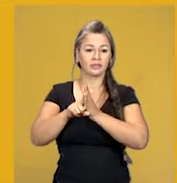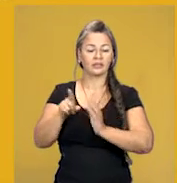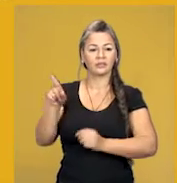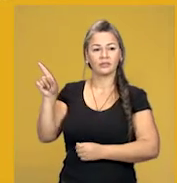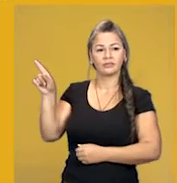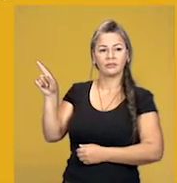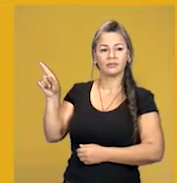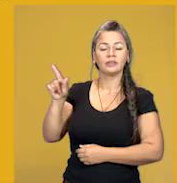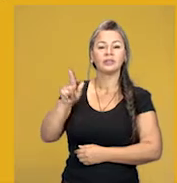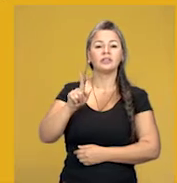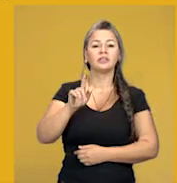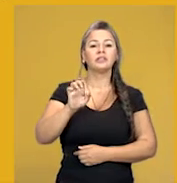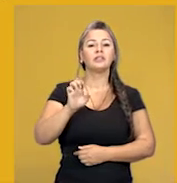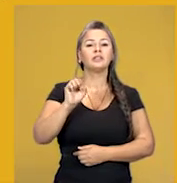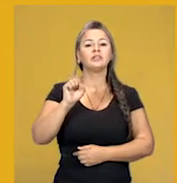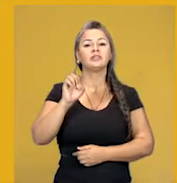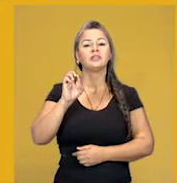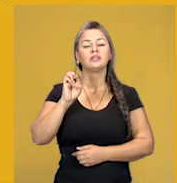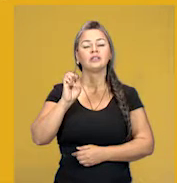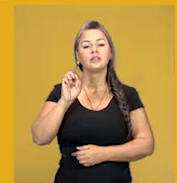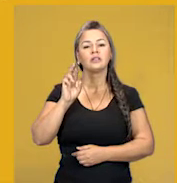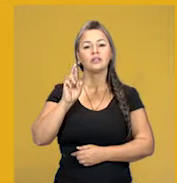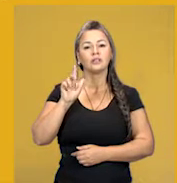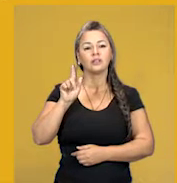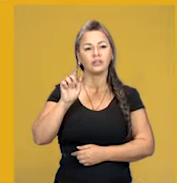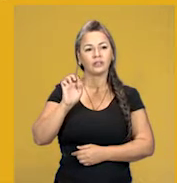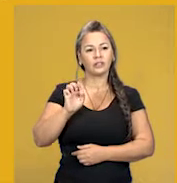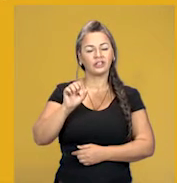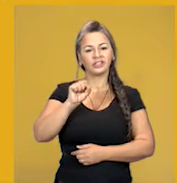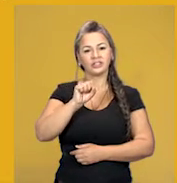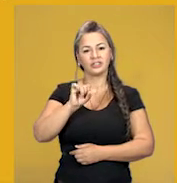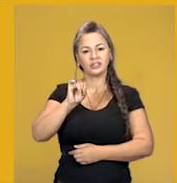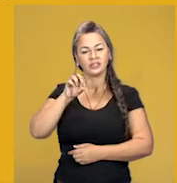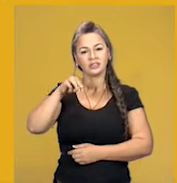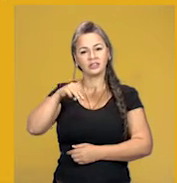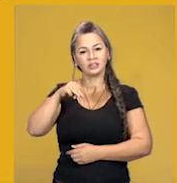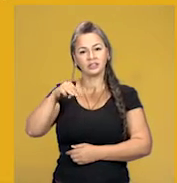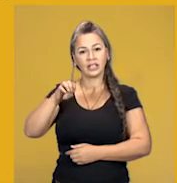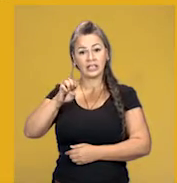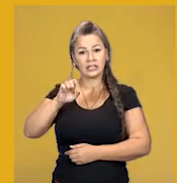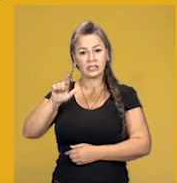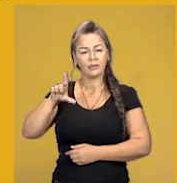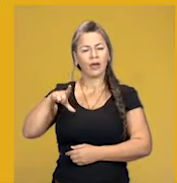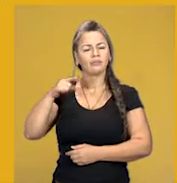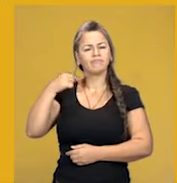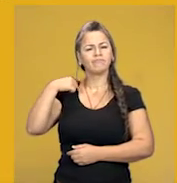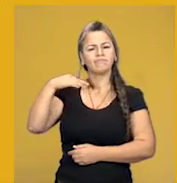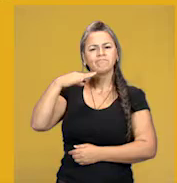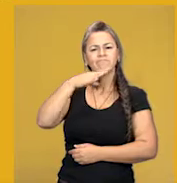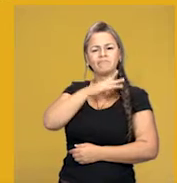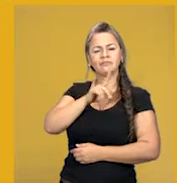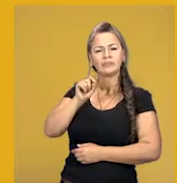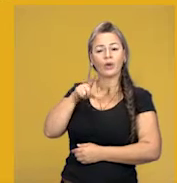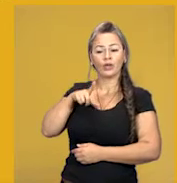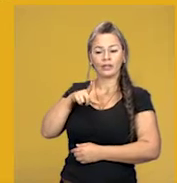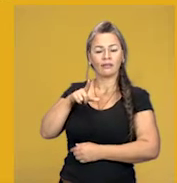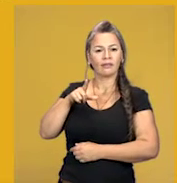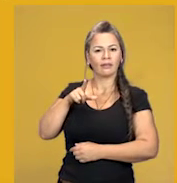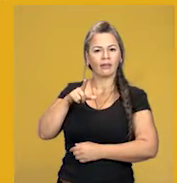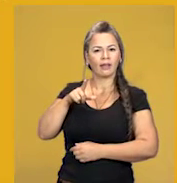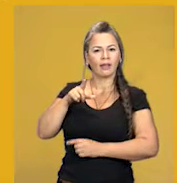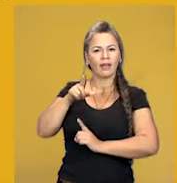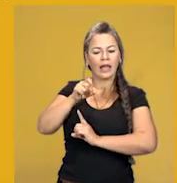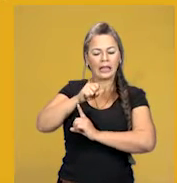George Simmel, onde ele notou que na cidade moderna havia uma contradição entre